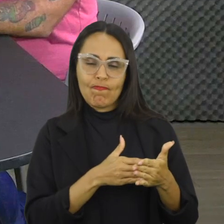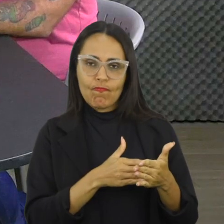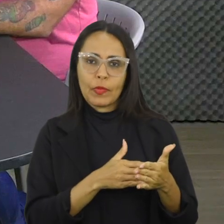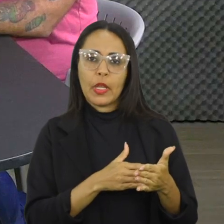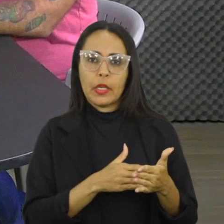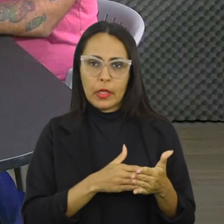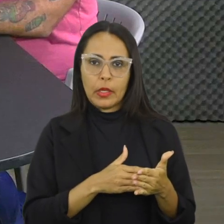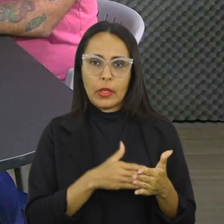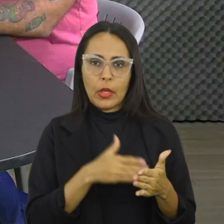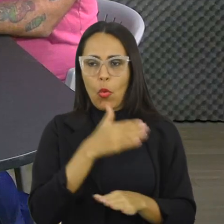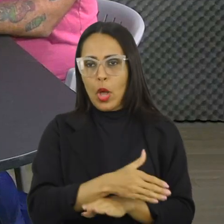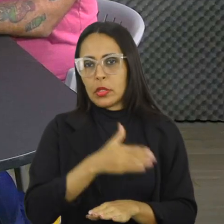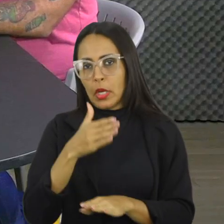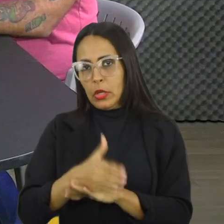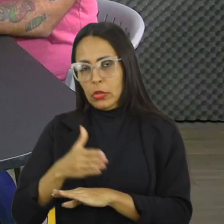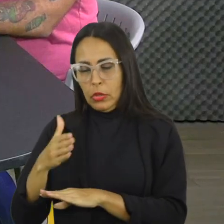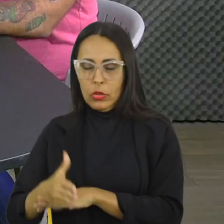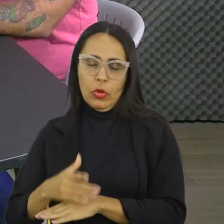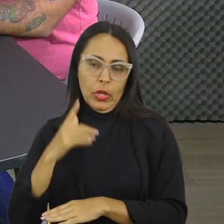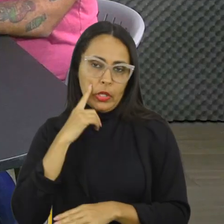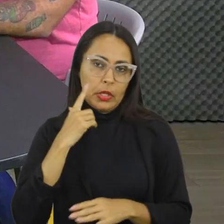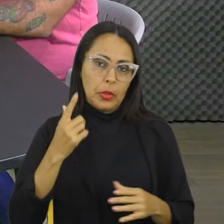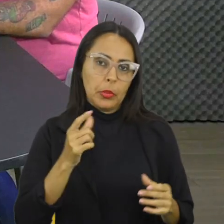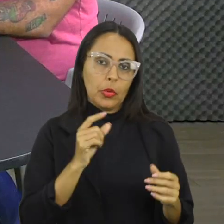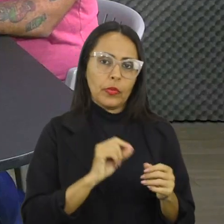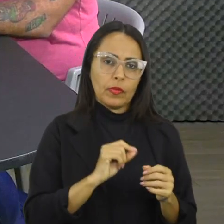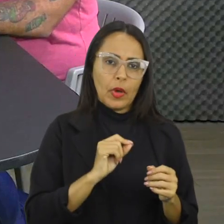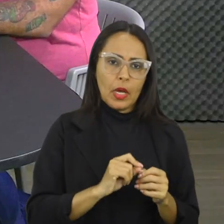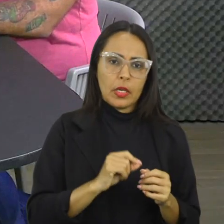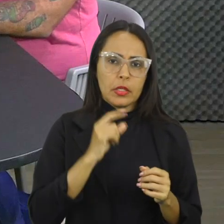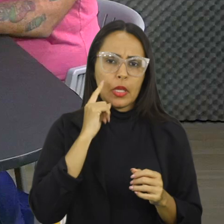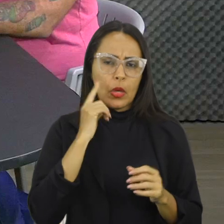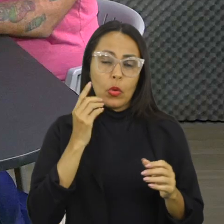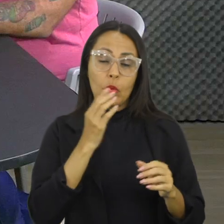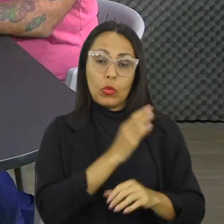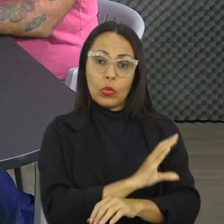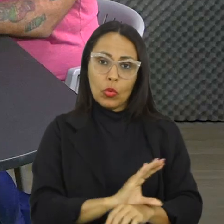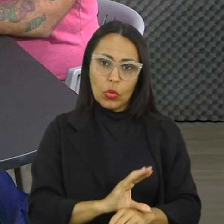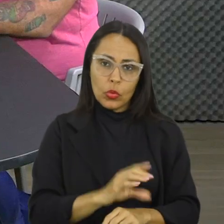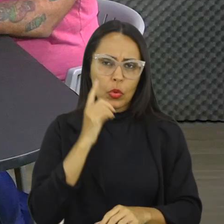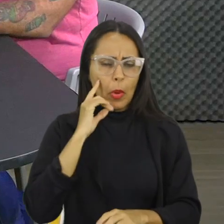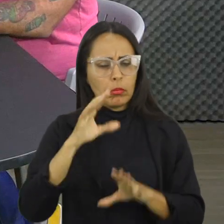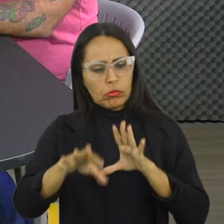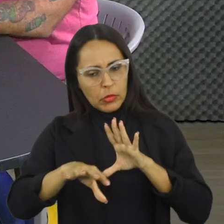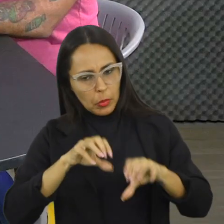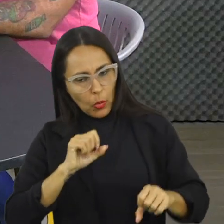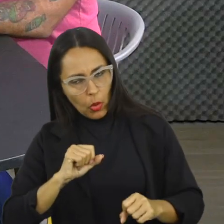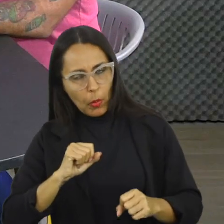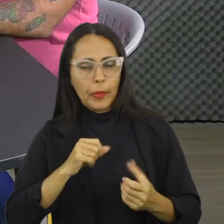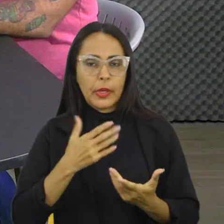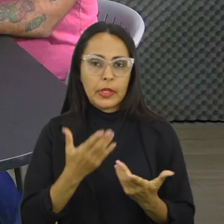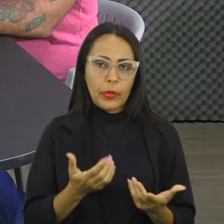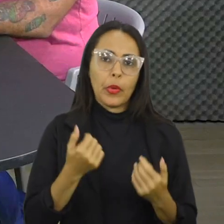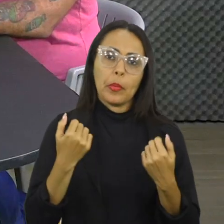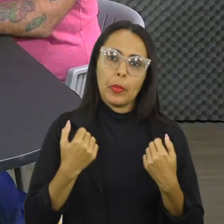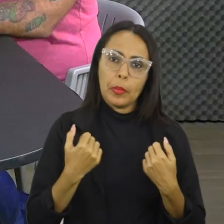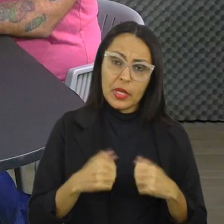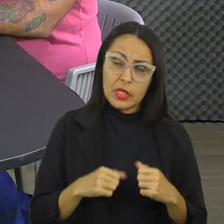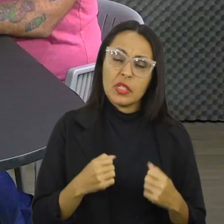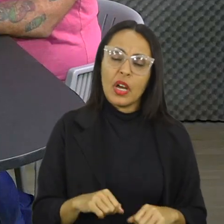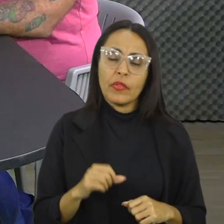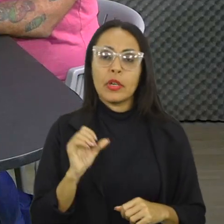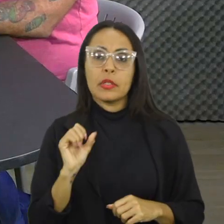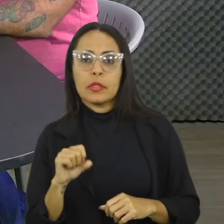Uhum. Então, eu fui fazer a licenciatura para poder ter o diploma. Eu não estava estudando à toa. Eu queria